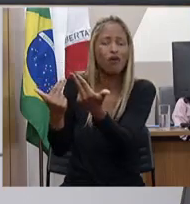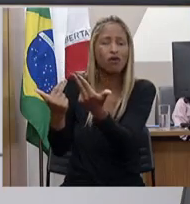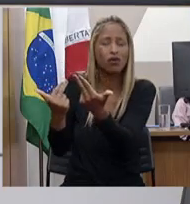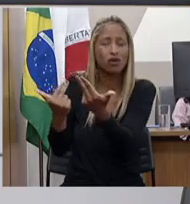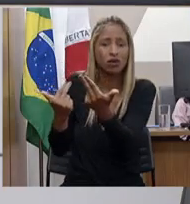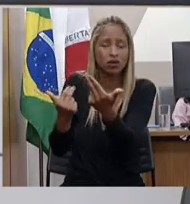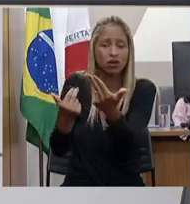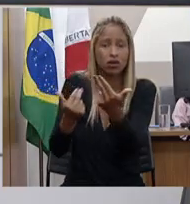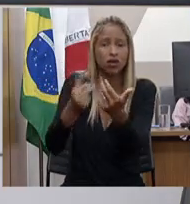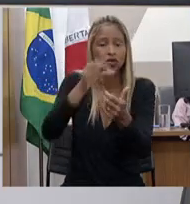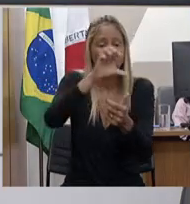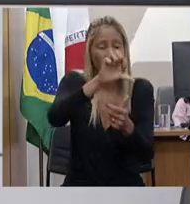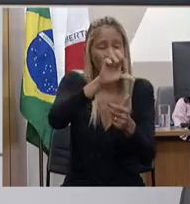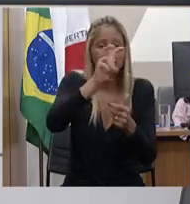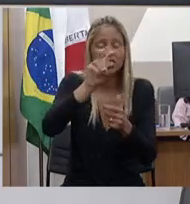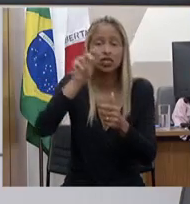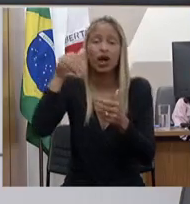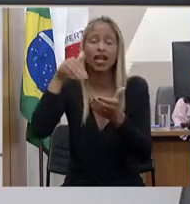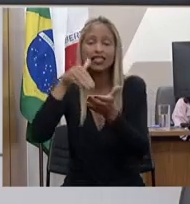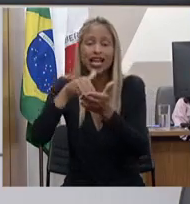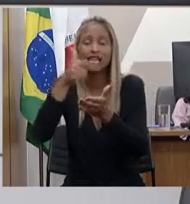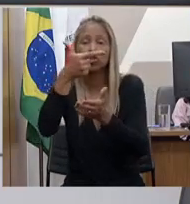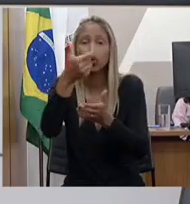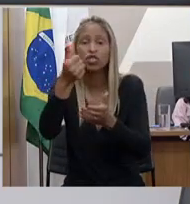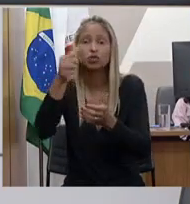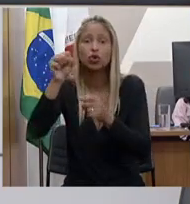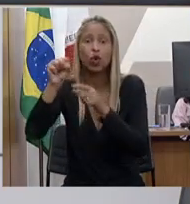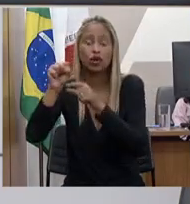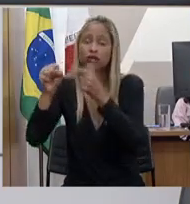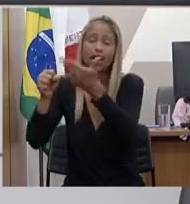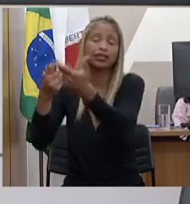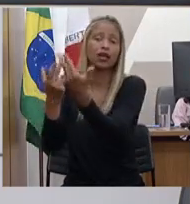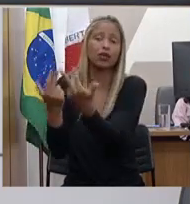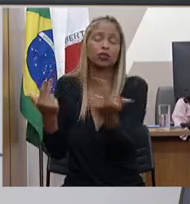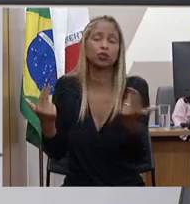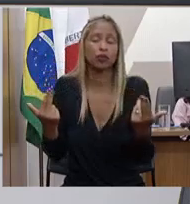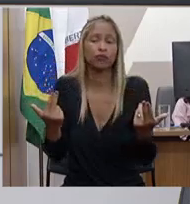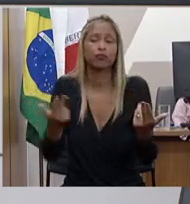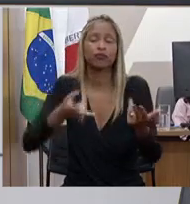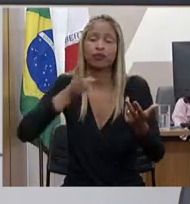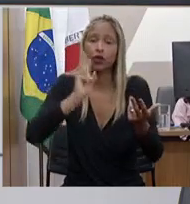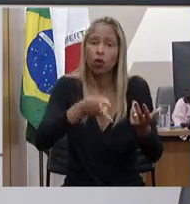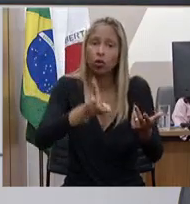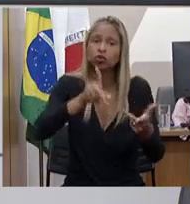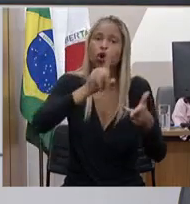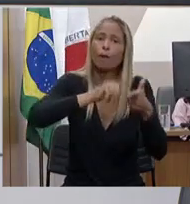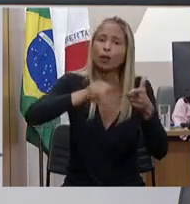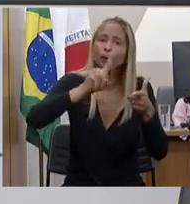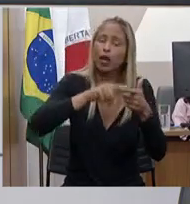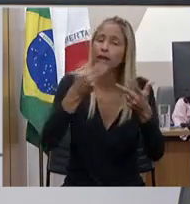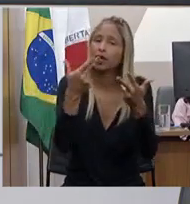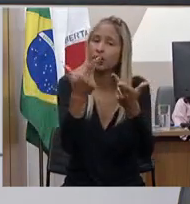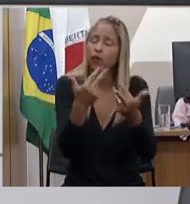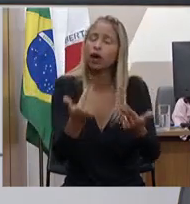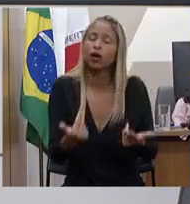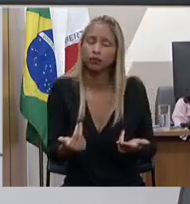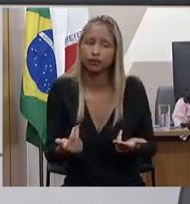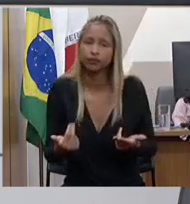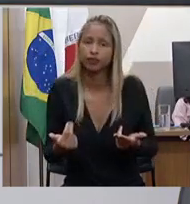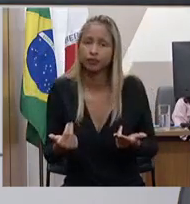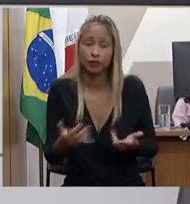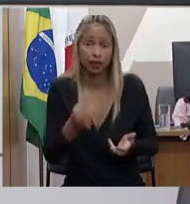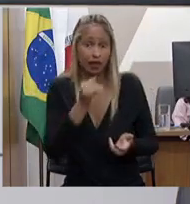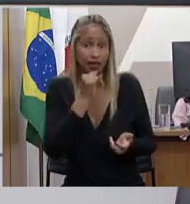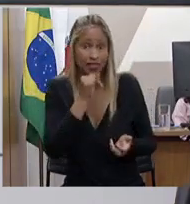de 95 para 2008 não mudou nada dentro da empresa ele não mudou nada até hoje né Jeová a gente continua tendo as mesmas problemas de acidentes então só trouxe